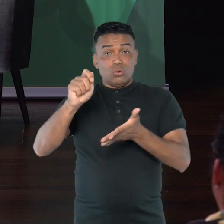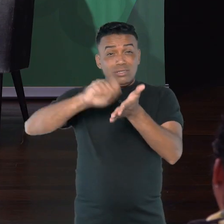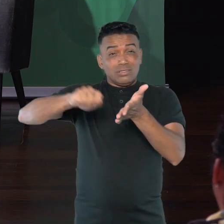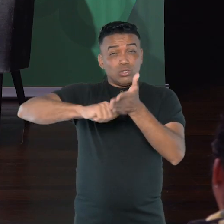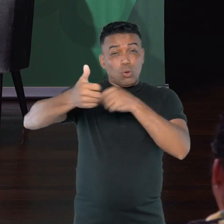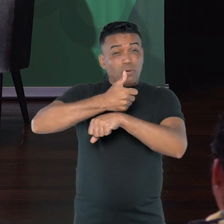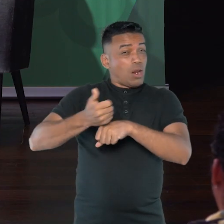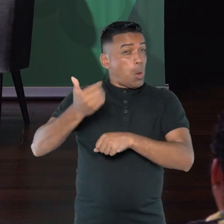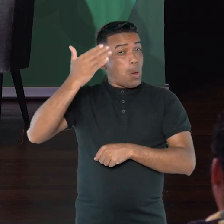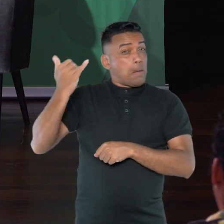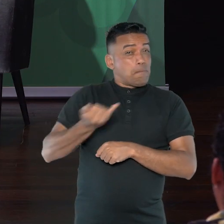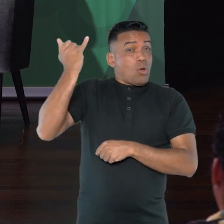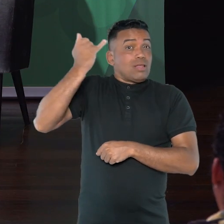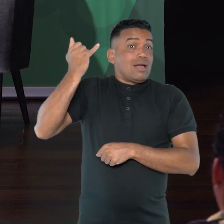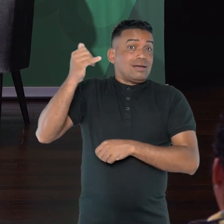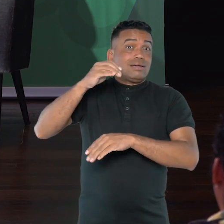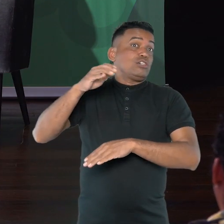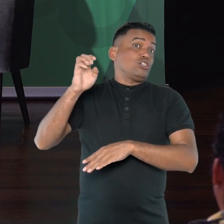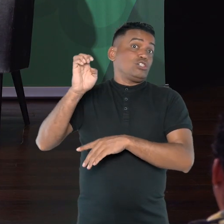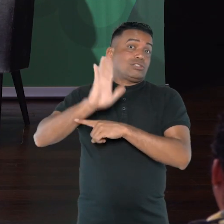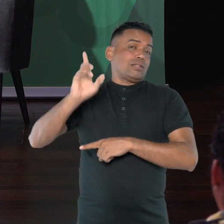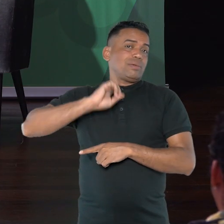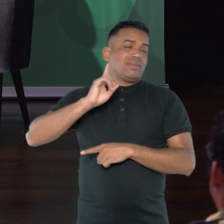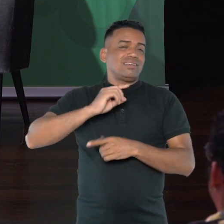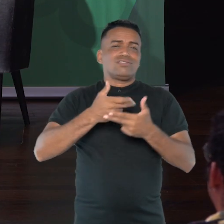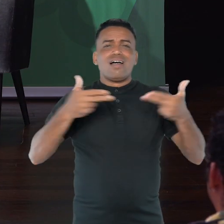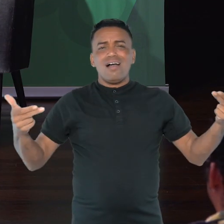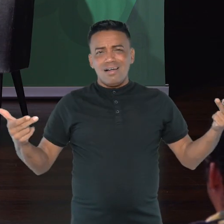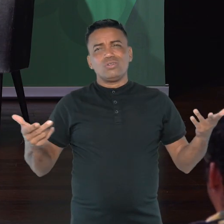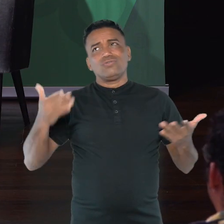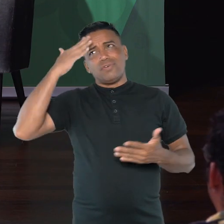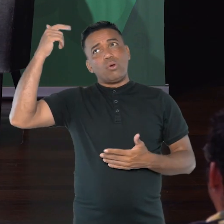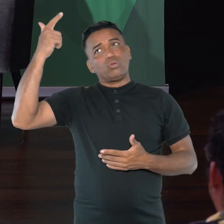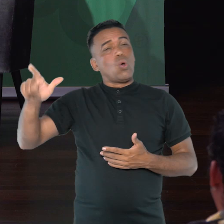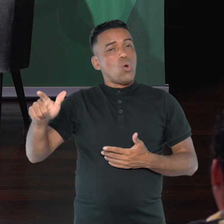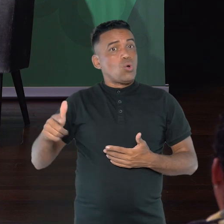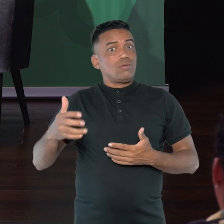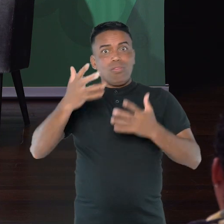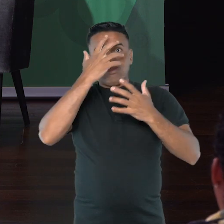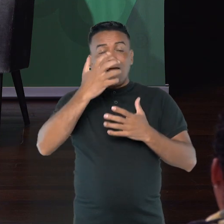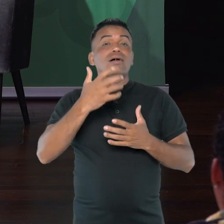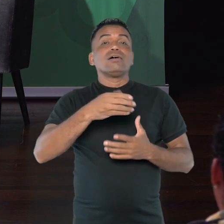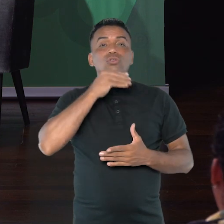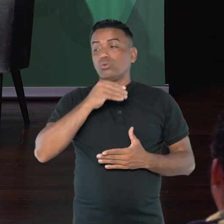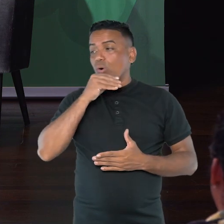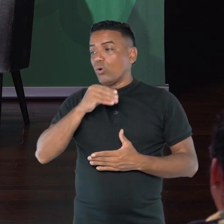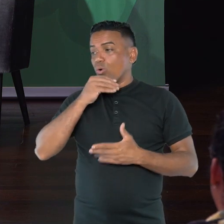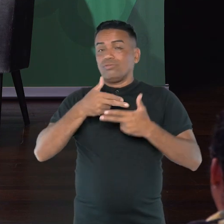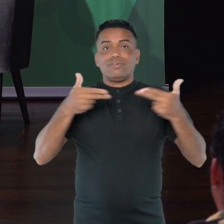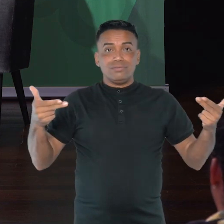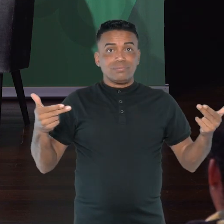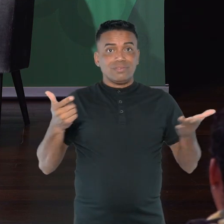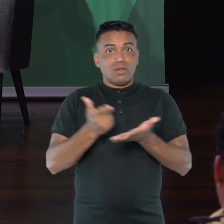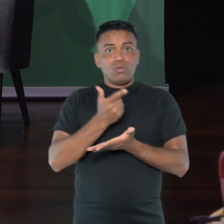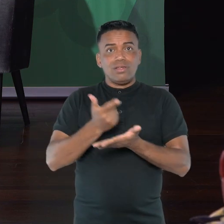que não atravessou as montanhas, né, ao contrário do Drummond, Paulo Mendes Campos e tantos outros. E me chamou muita atenção este livro, que o Afonso até brincou